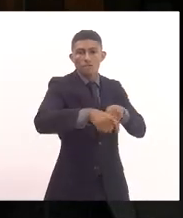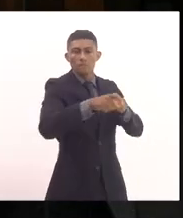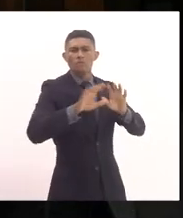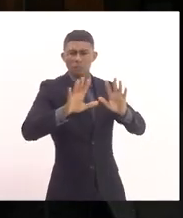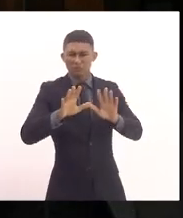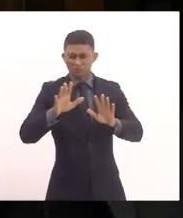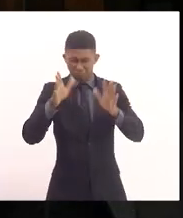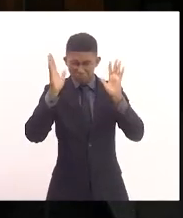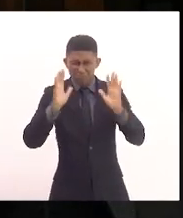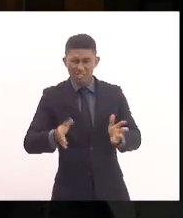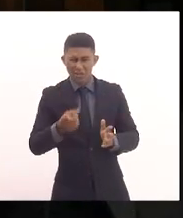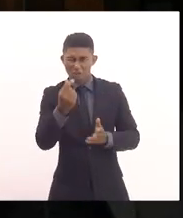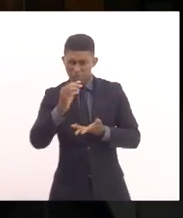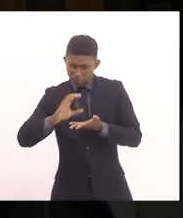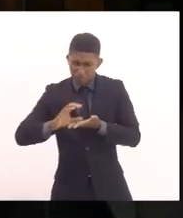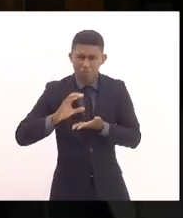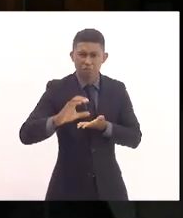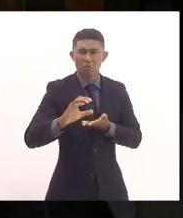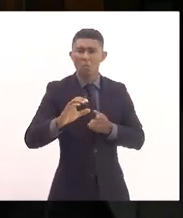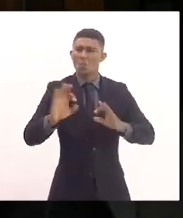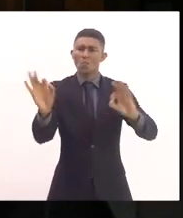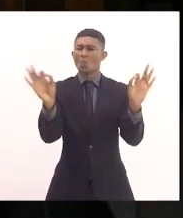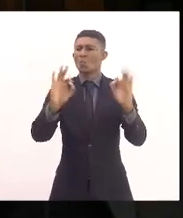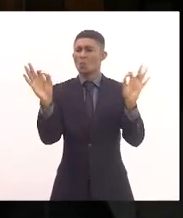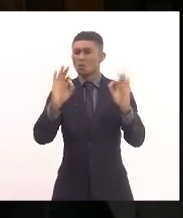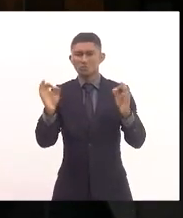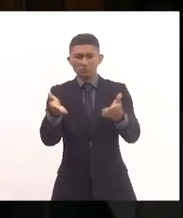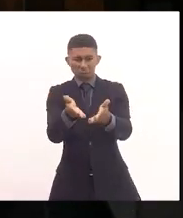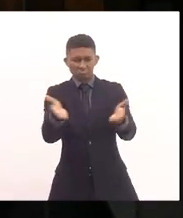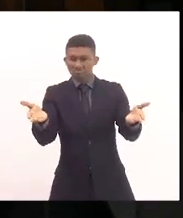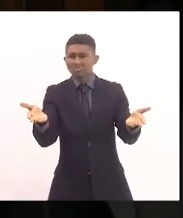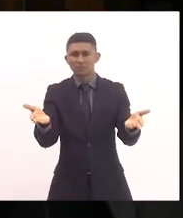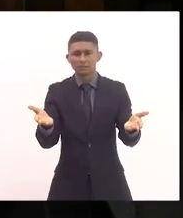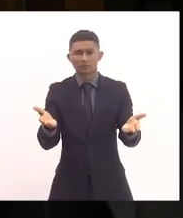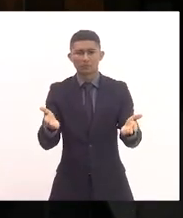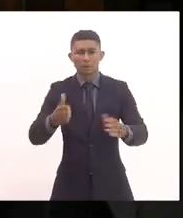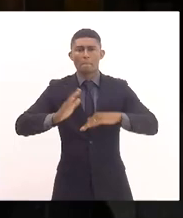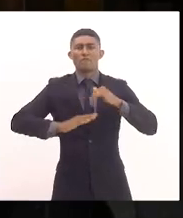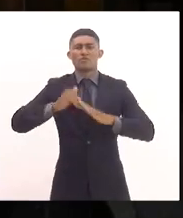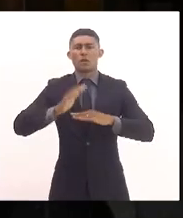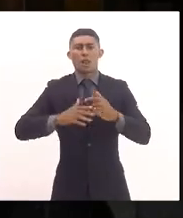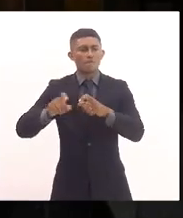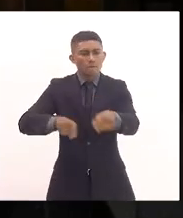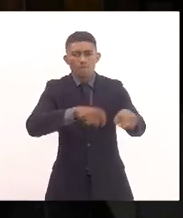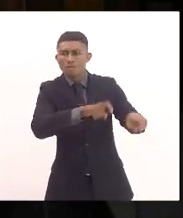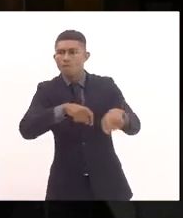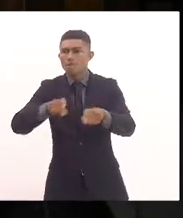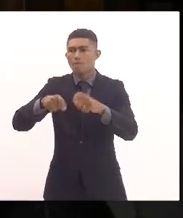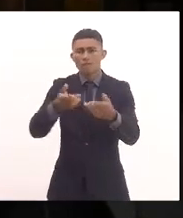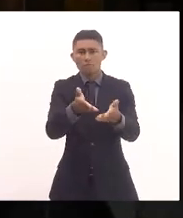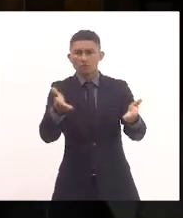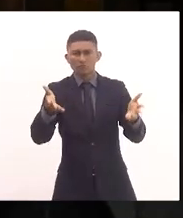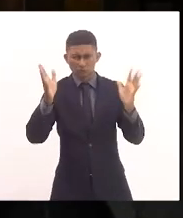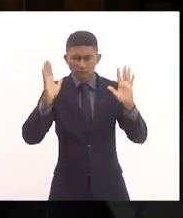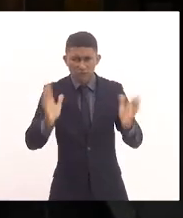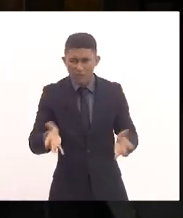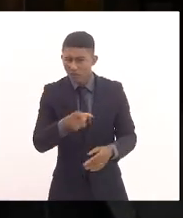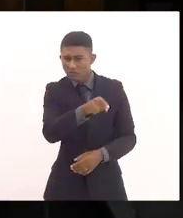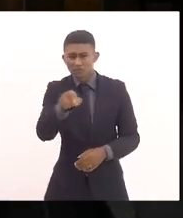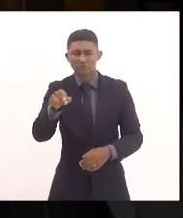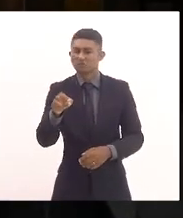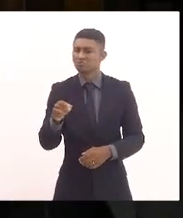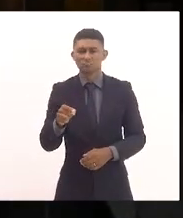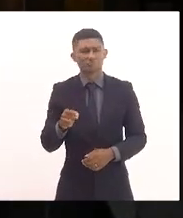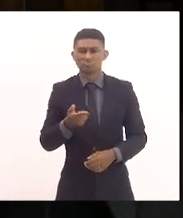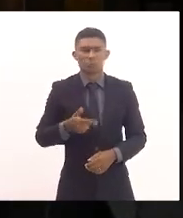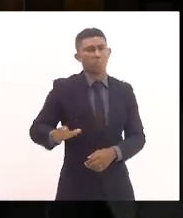ponta, não têm chegado para o trabalhador, para o agricultor familiar, para quem desenvolve seu projeto de agroecologia, para